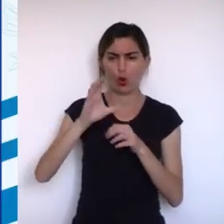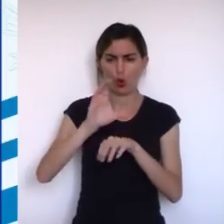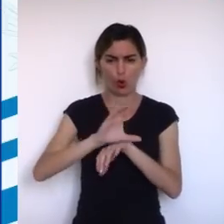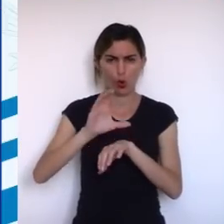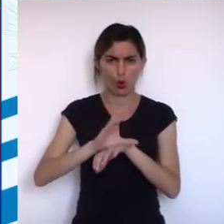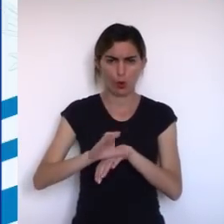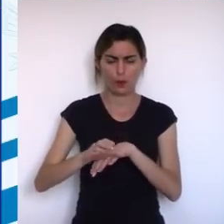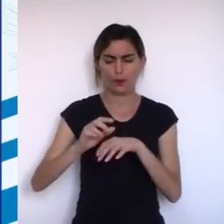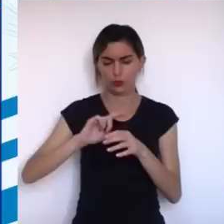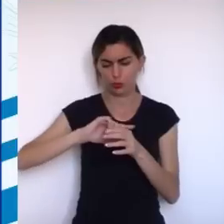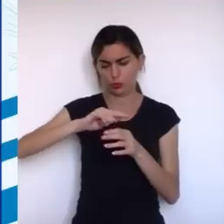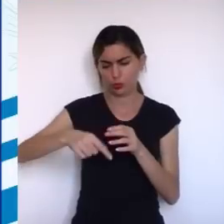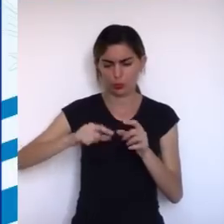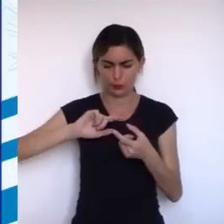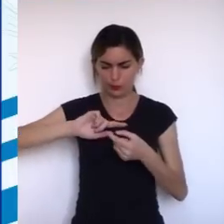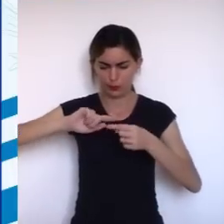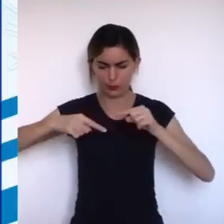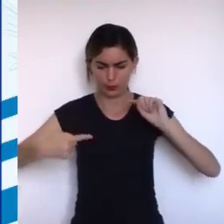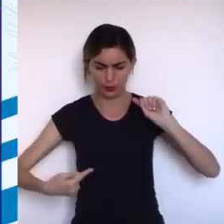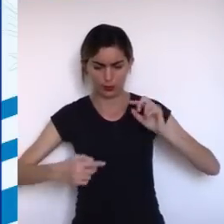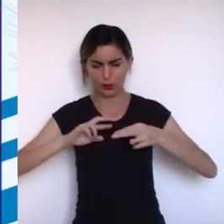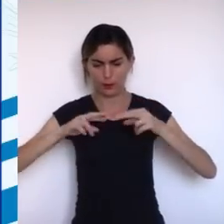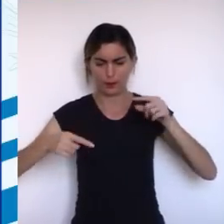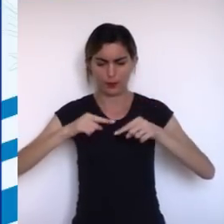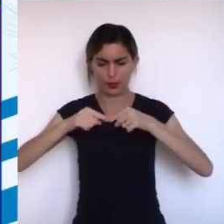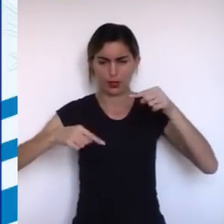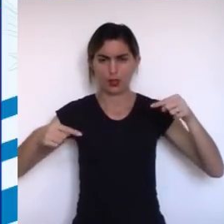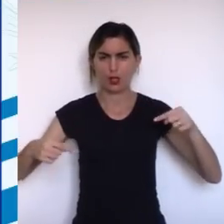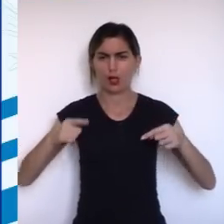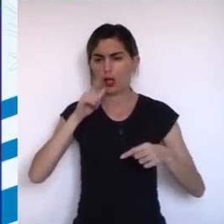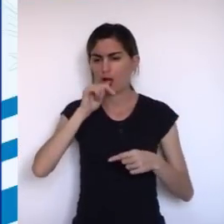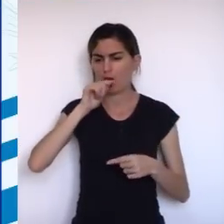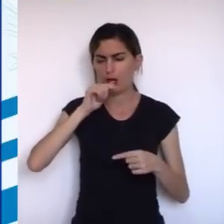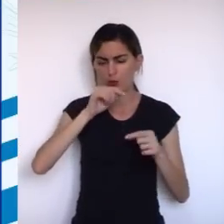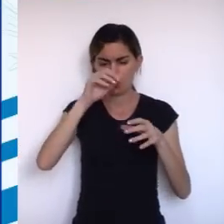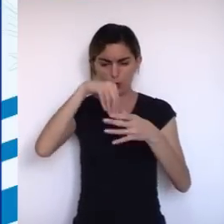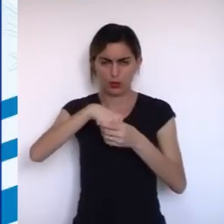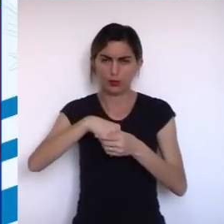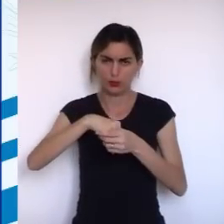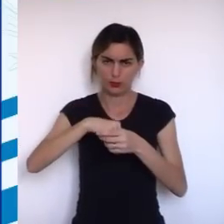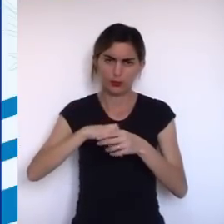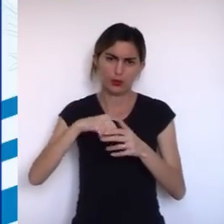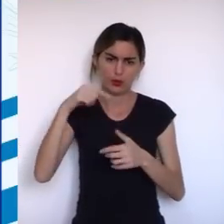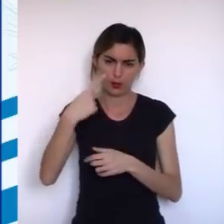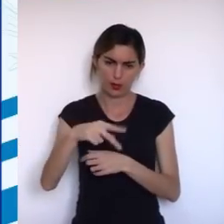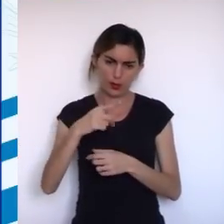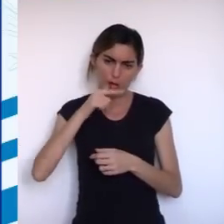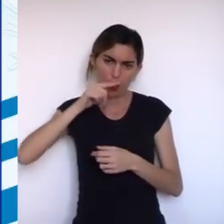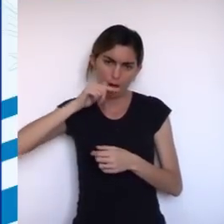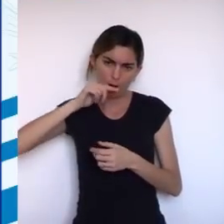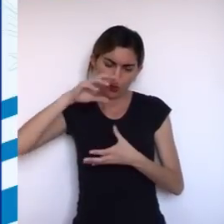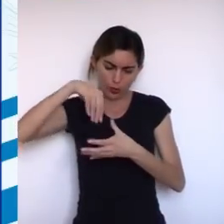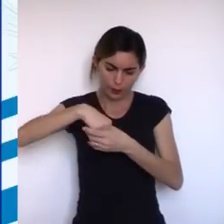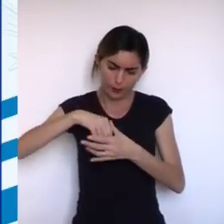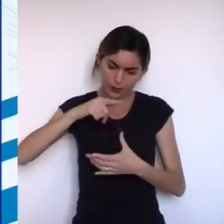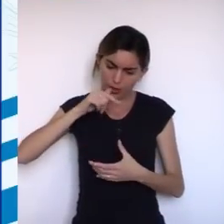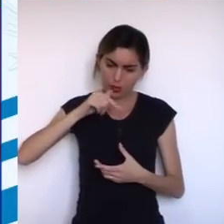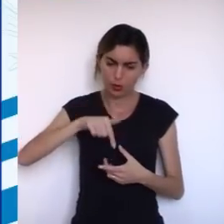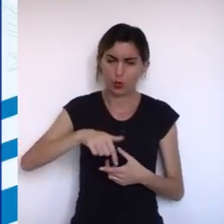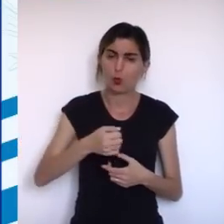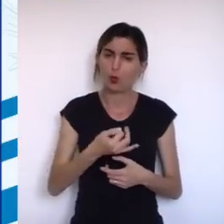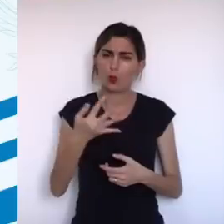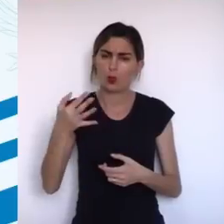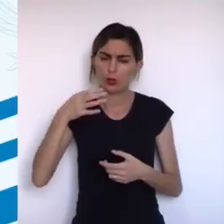de cobre com dois caninhos torcidos. Ela tem ali água no seu interior. Então, essa água